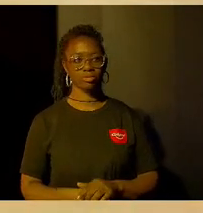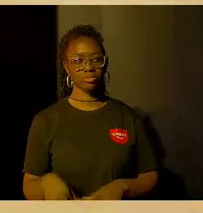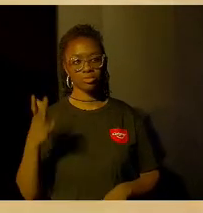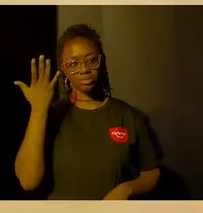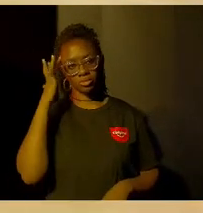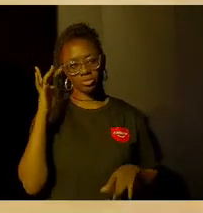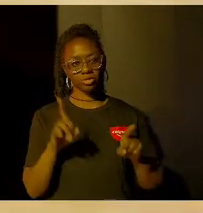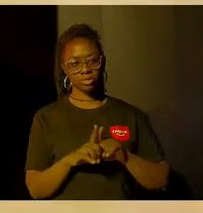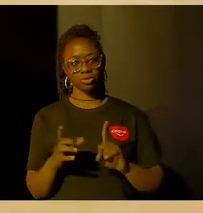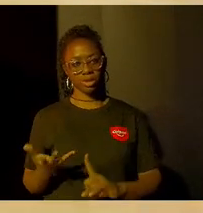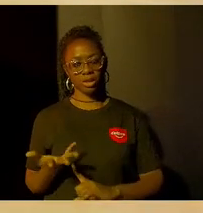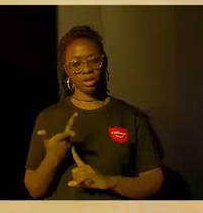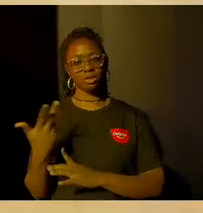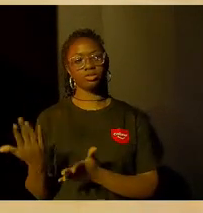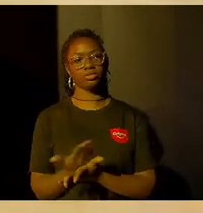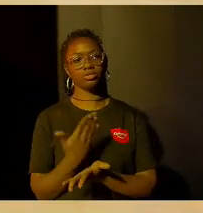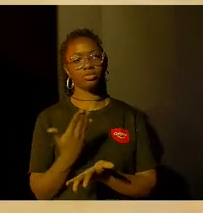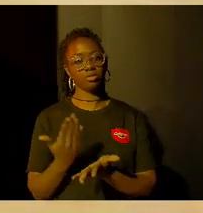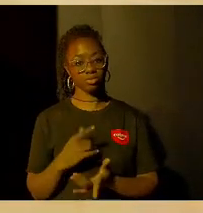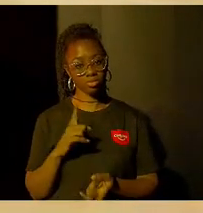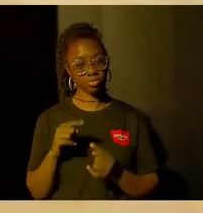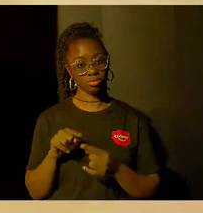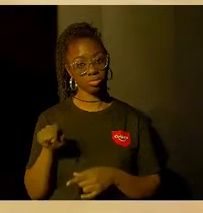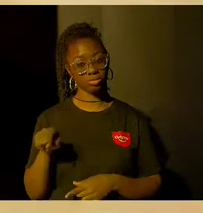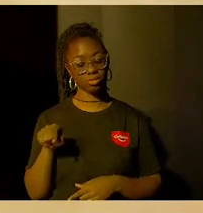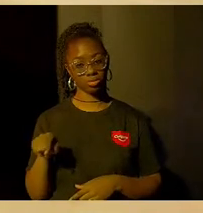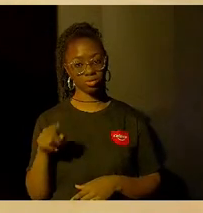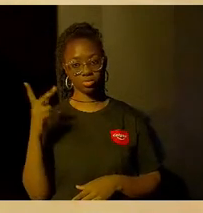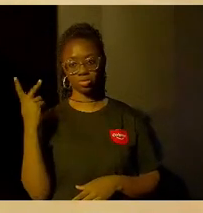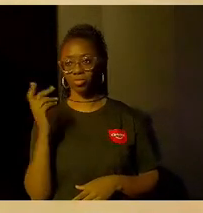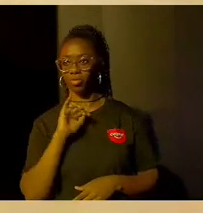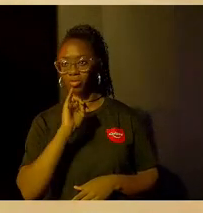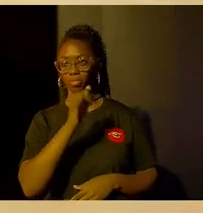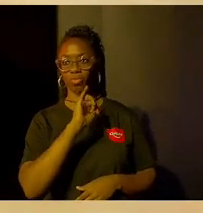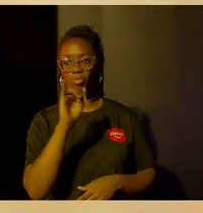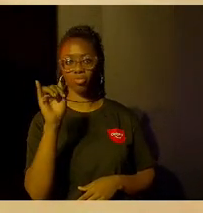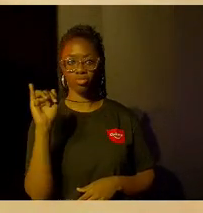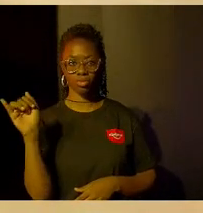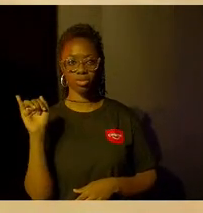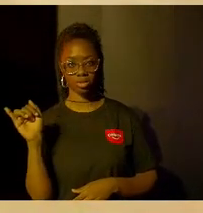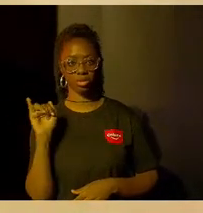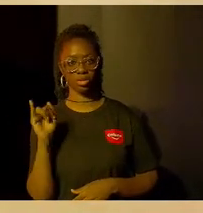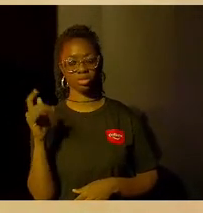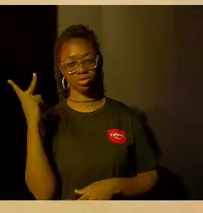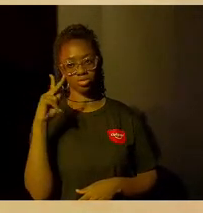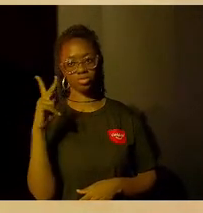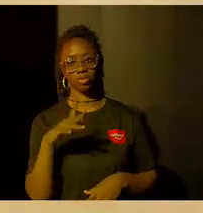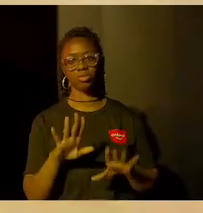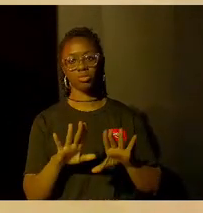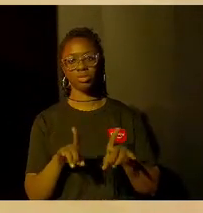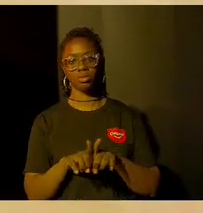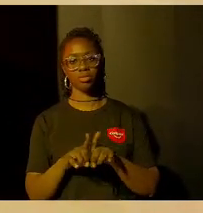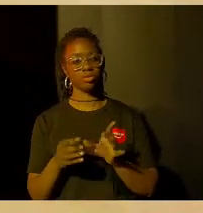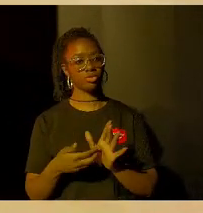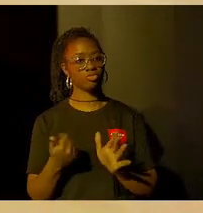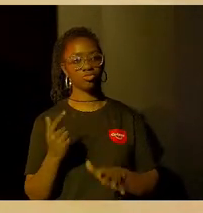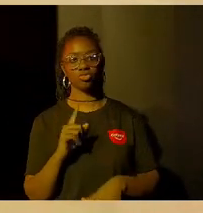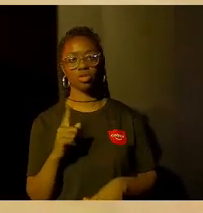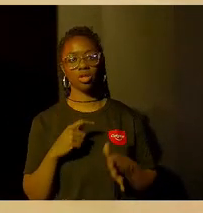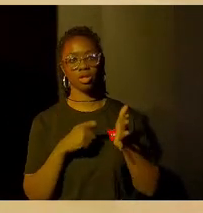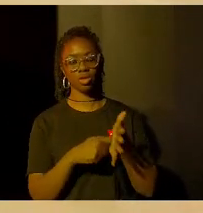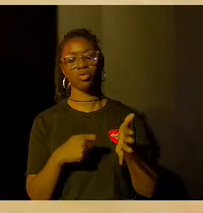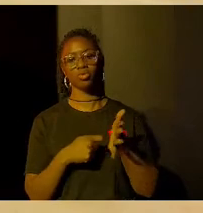o papel da arte é um pouco esse é você contar a sua história assim desconsiderar a narrativa do outro se desconsiderar a luta do outro porque às vezes